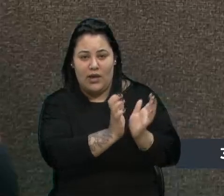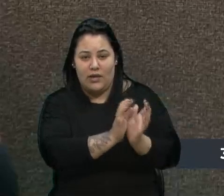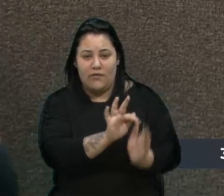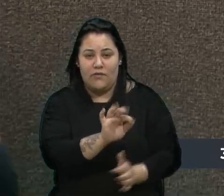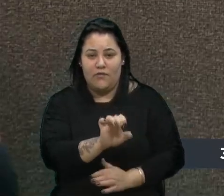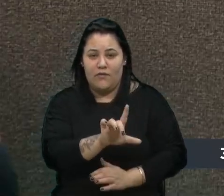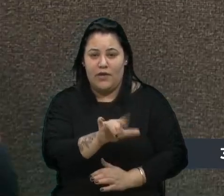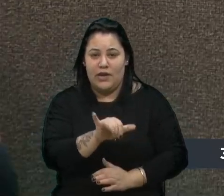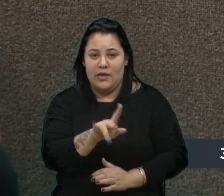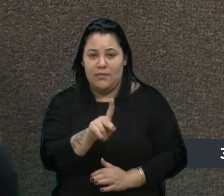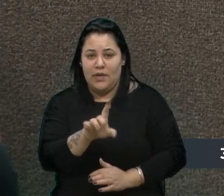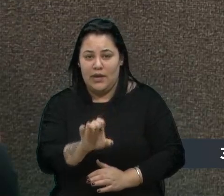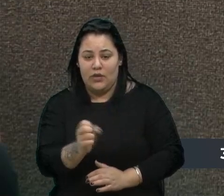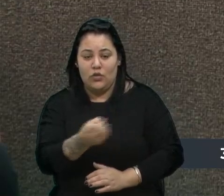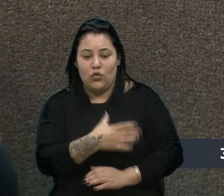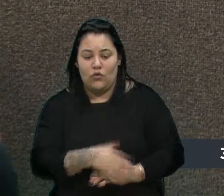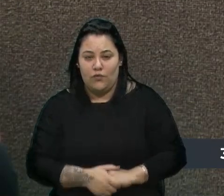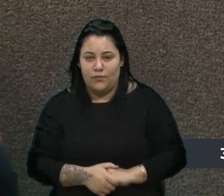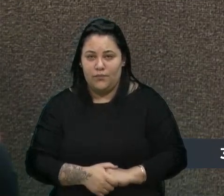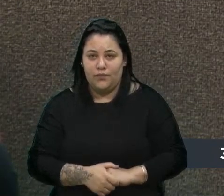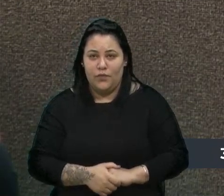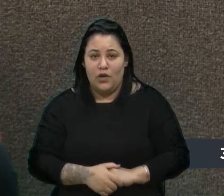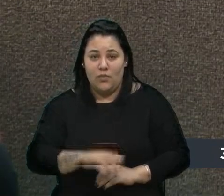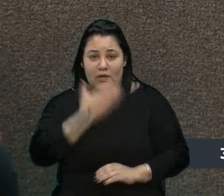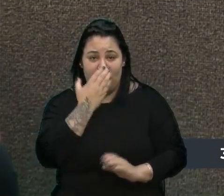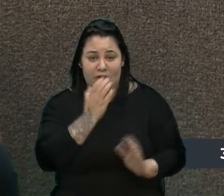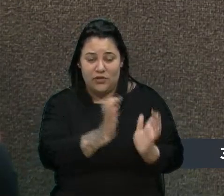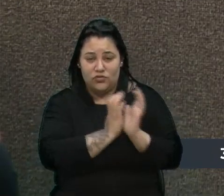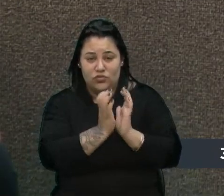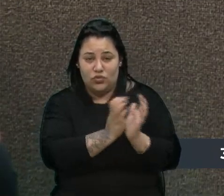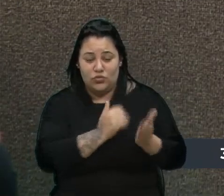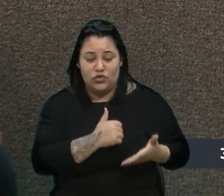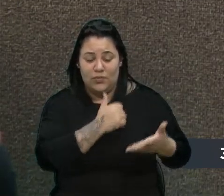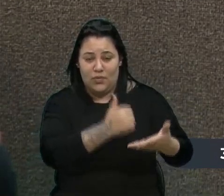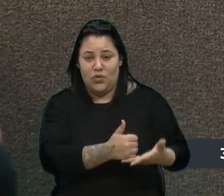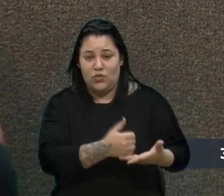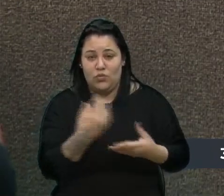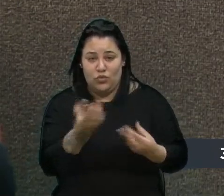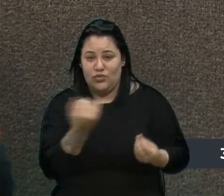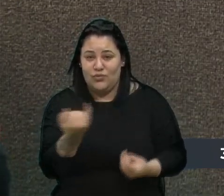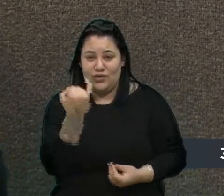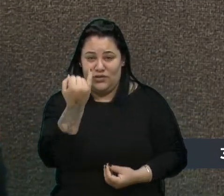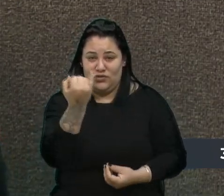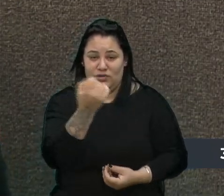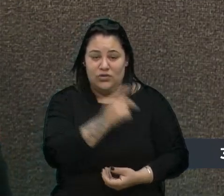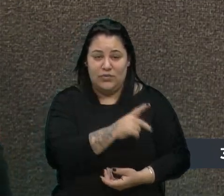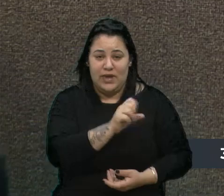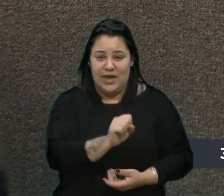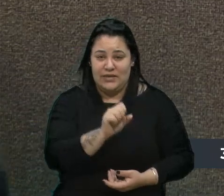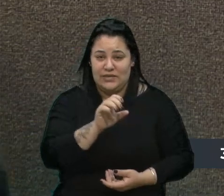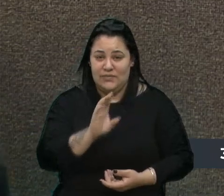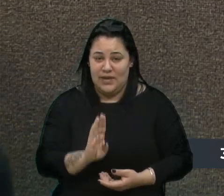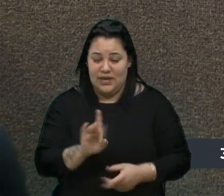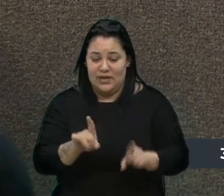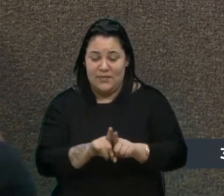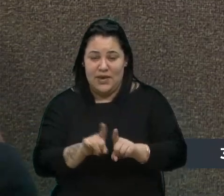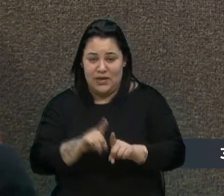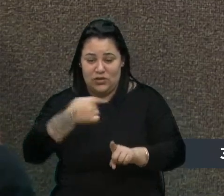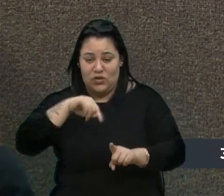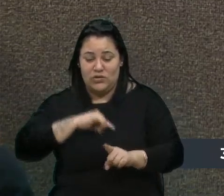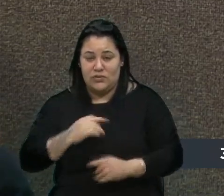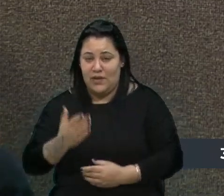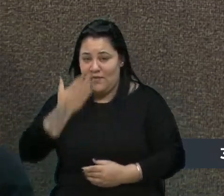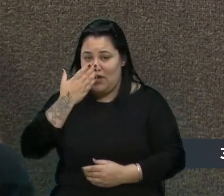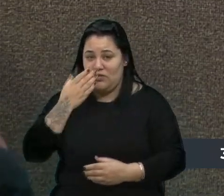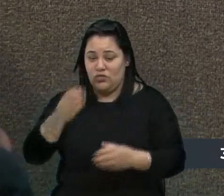do Novo. Isso. Né? E uma frente parlamentar muito importante. E o PSB também está à frente de vai